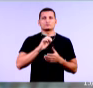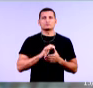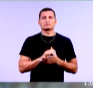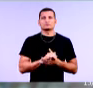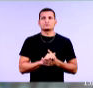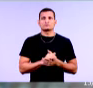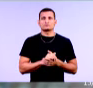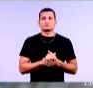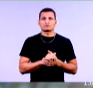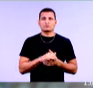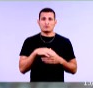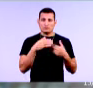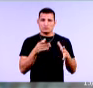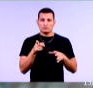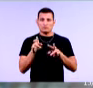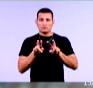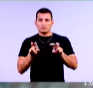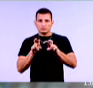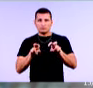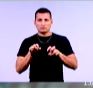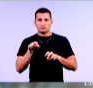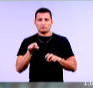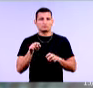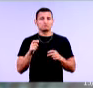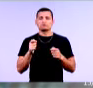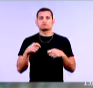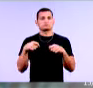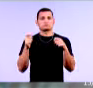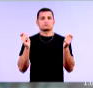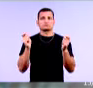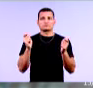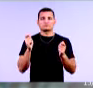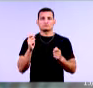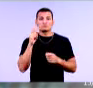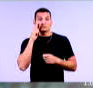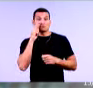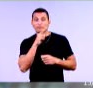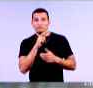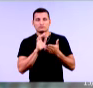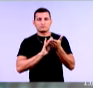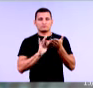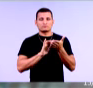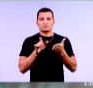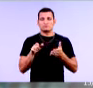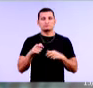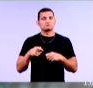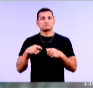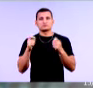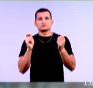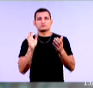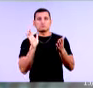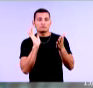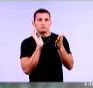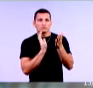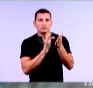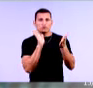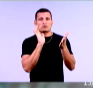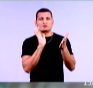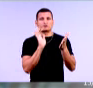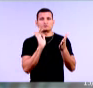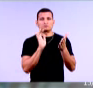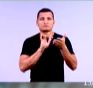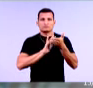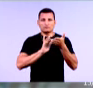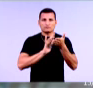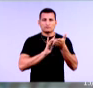Então, o computador aqui, gente, ele não é capaz de ver um smartphone. Ele não é capaz de tocar no smartphone. Ele não é capaz